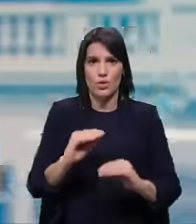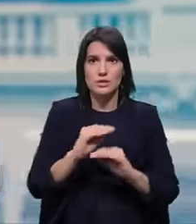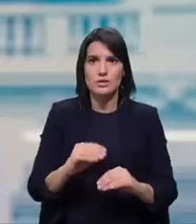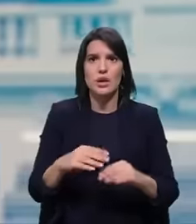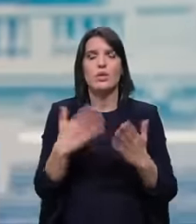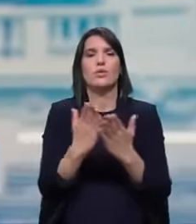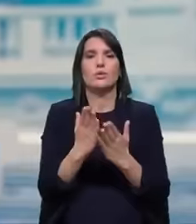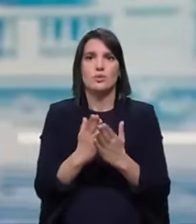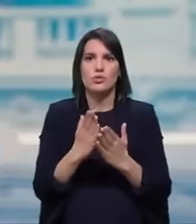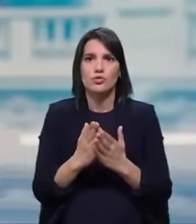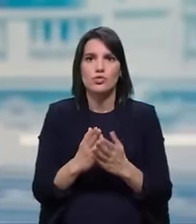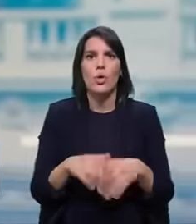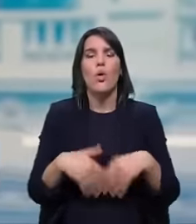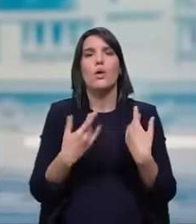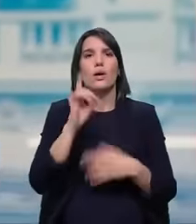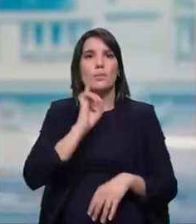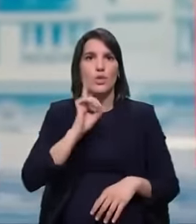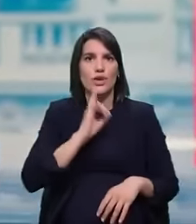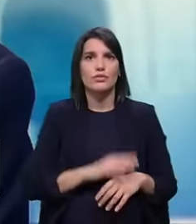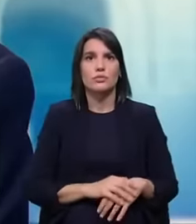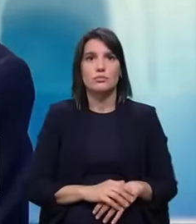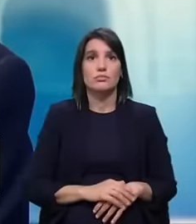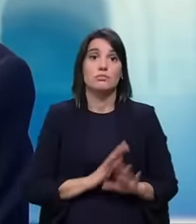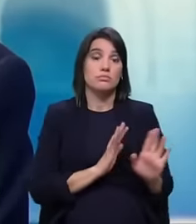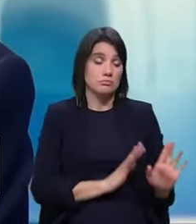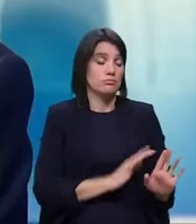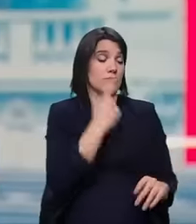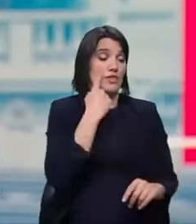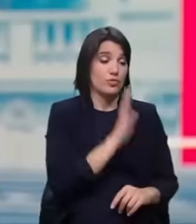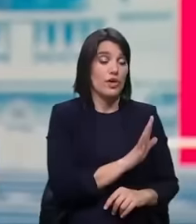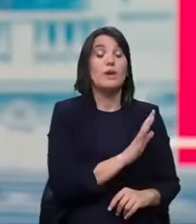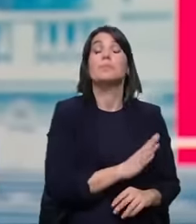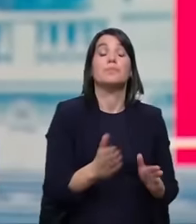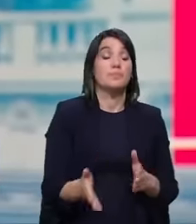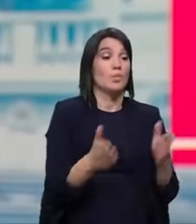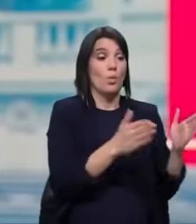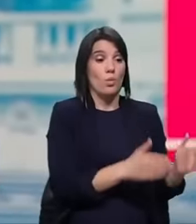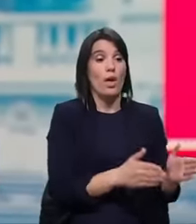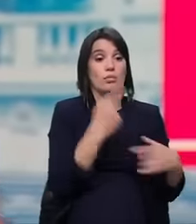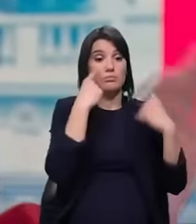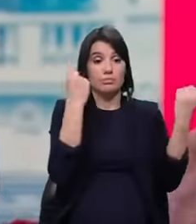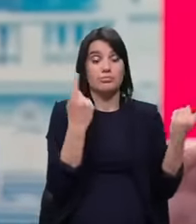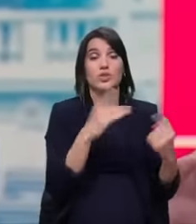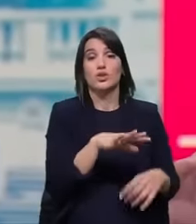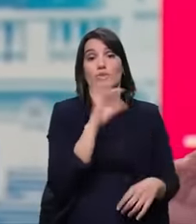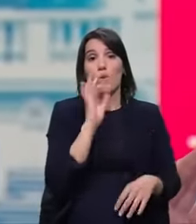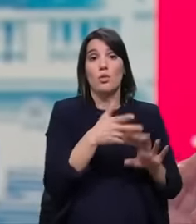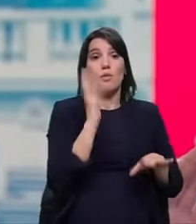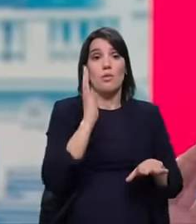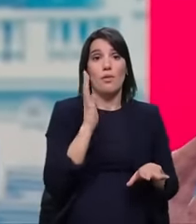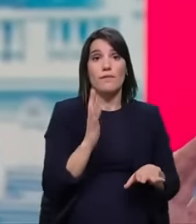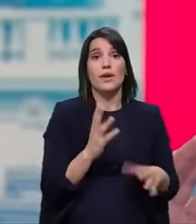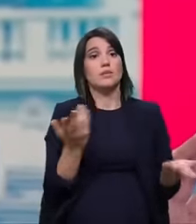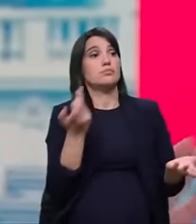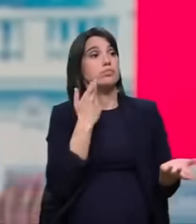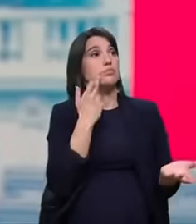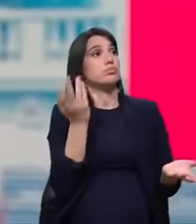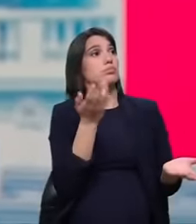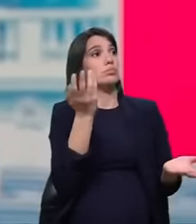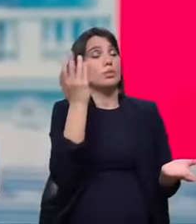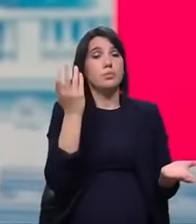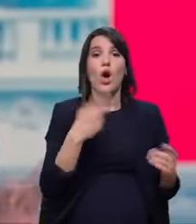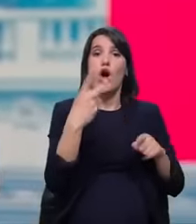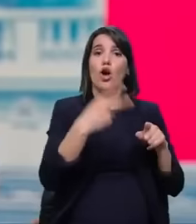é a escola, se é as mulheres... Vamos ver. Por um lado, está e anunciou, e escolheu o Congresso para o fazer com pompa e